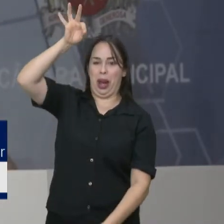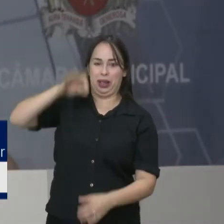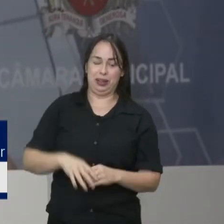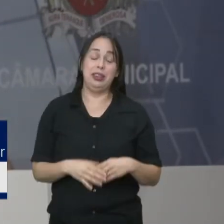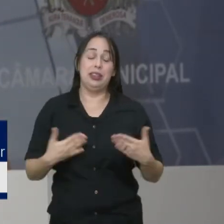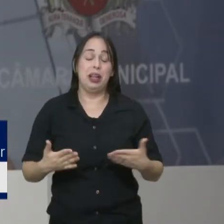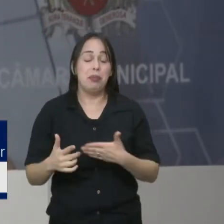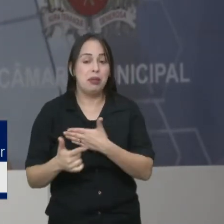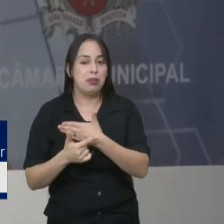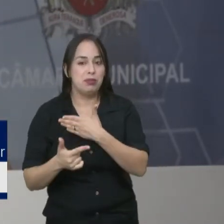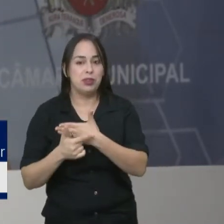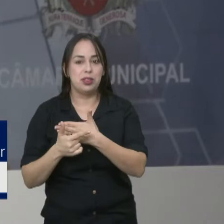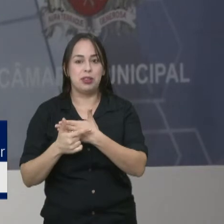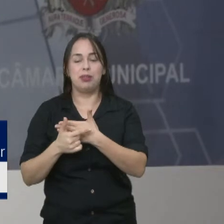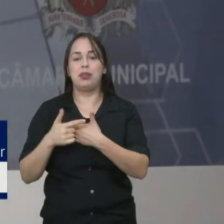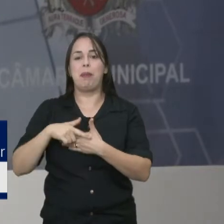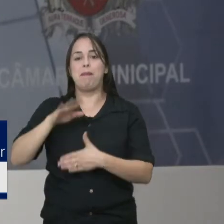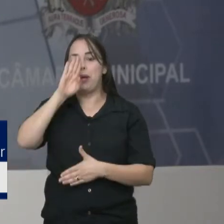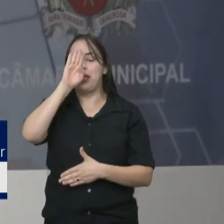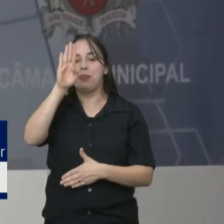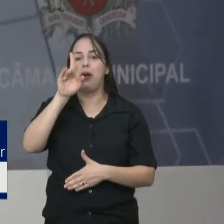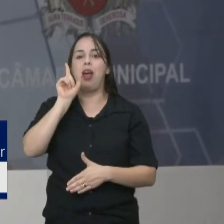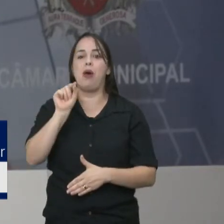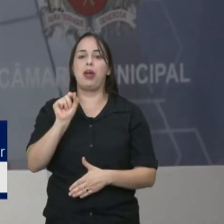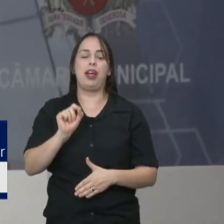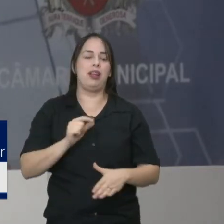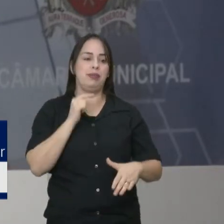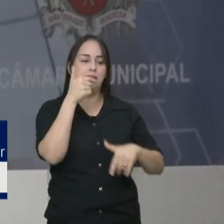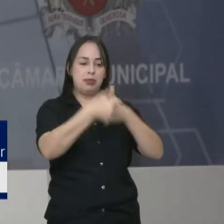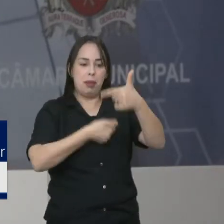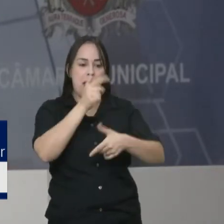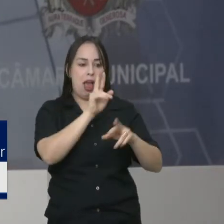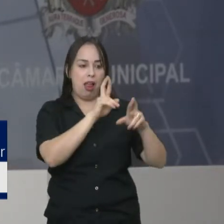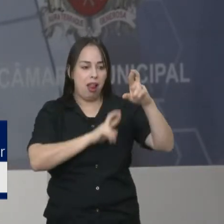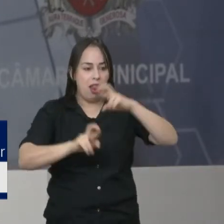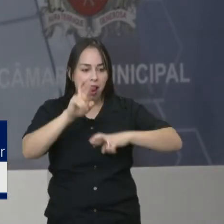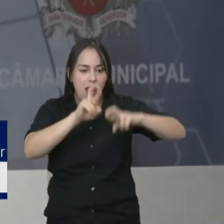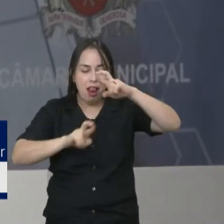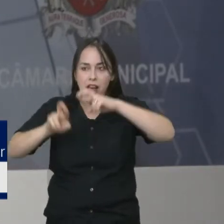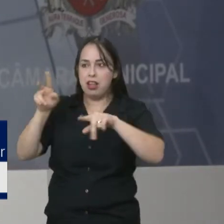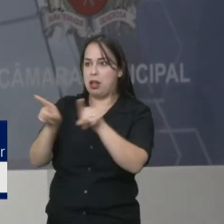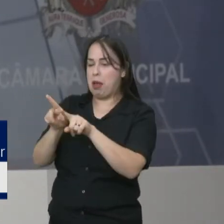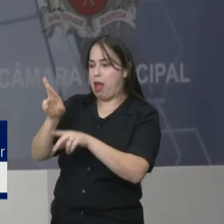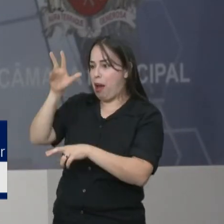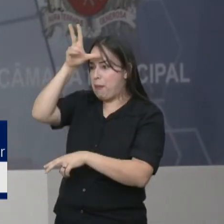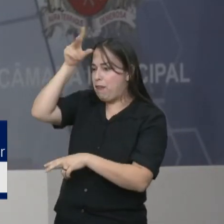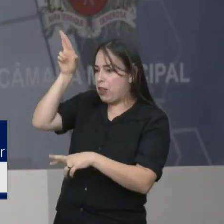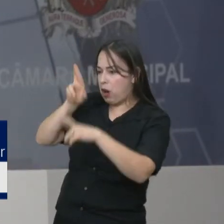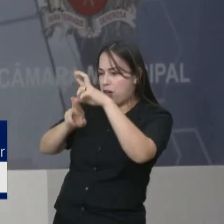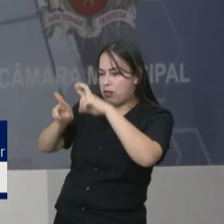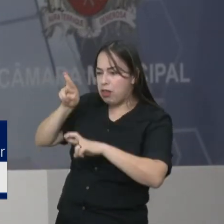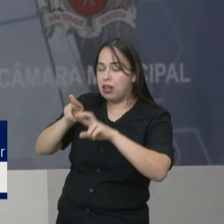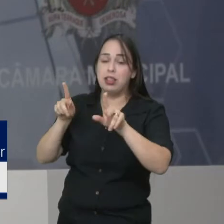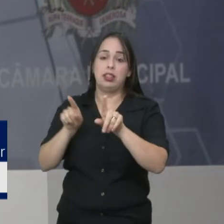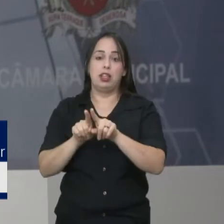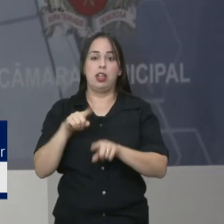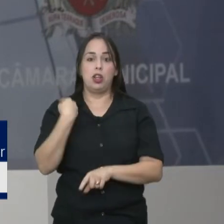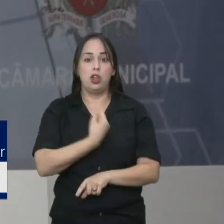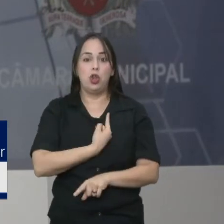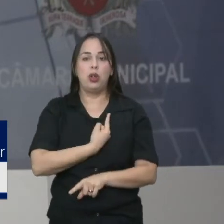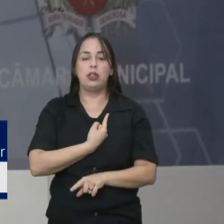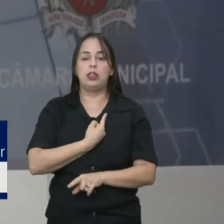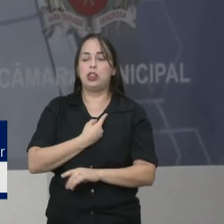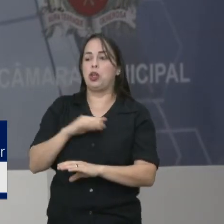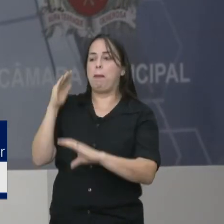nossa função principal aqui é legislar, né, e fiscalizar o executivo. Logicamente que nós levamos muitas